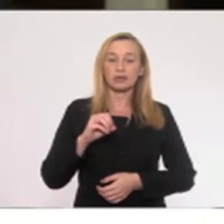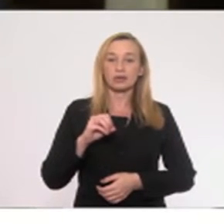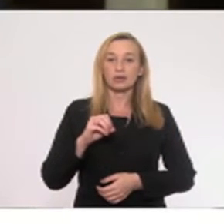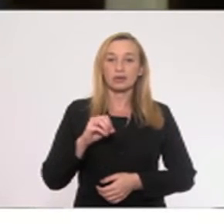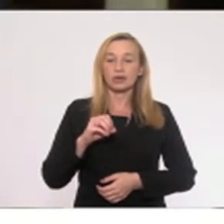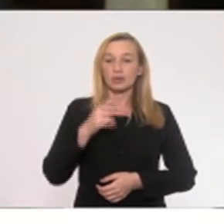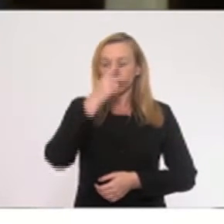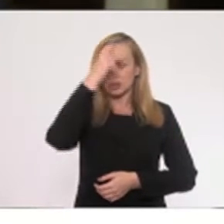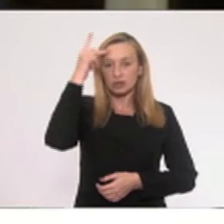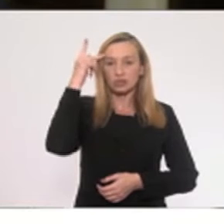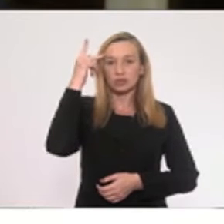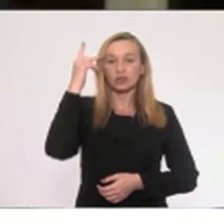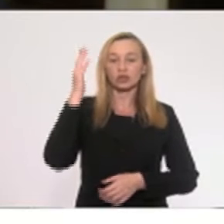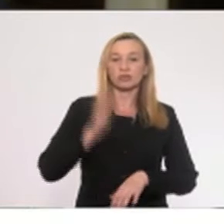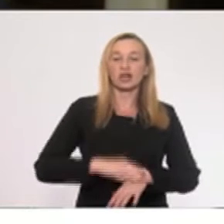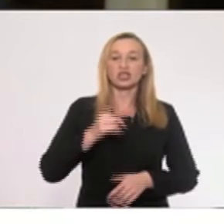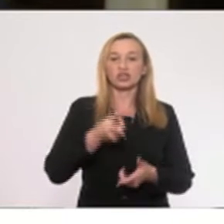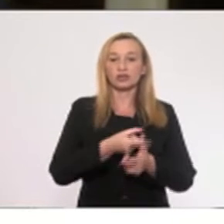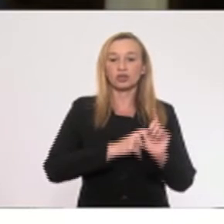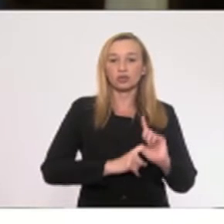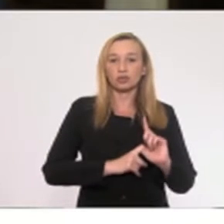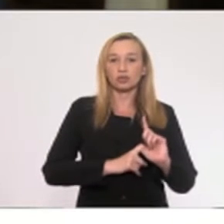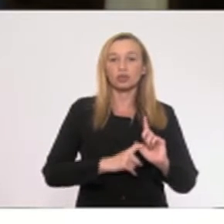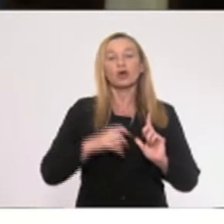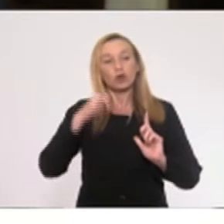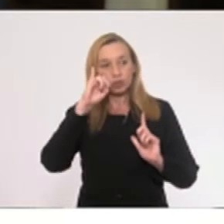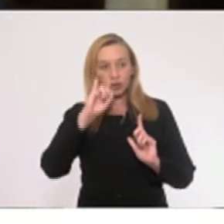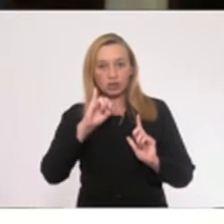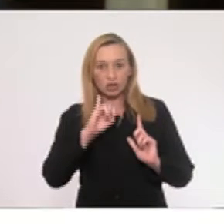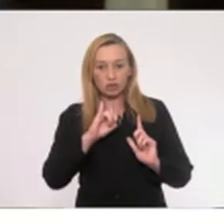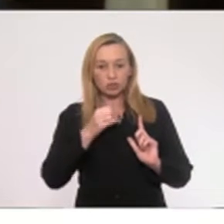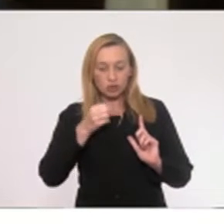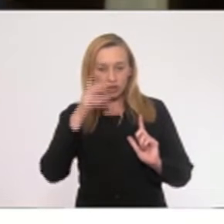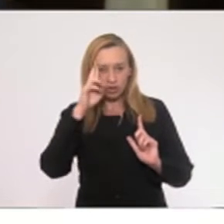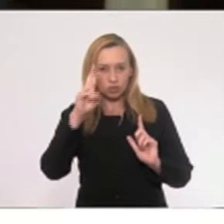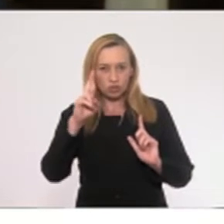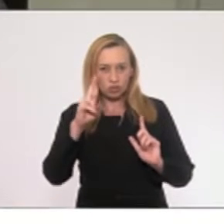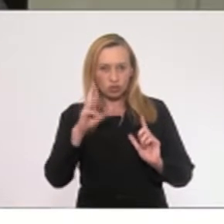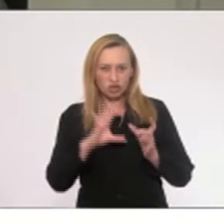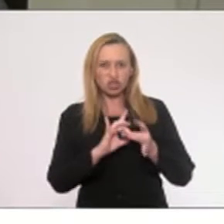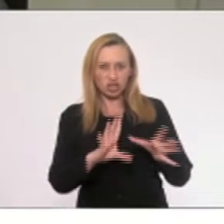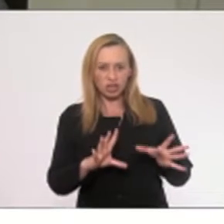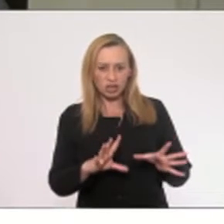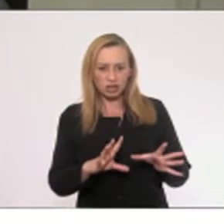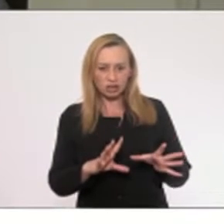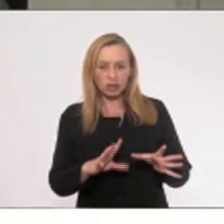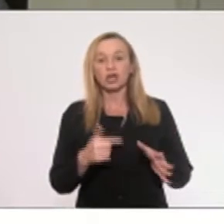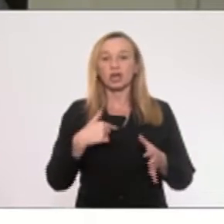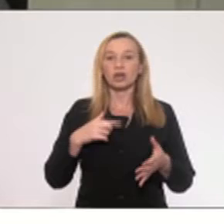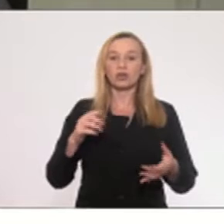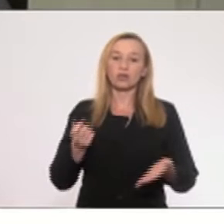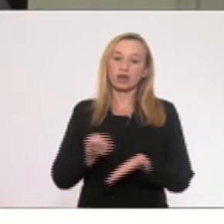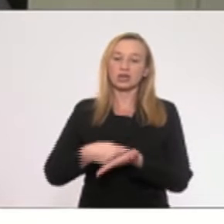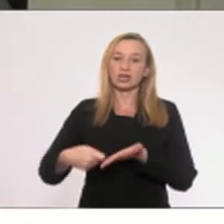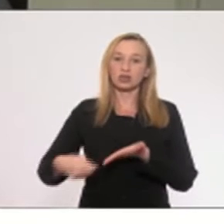ativa, o senhor se empenharia em aprovar? Assino junto o projeto, se ele